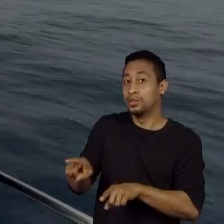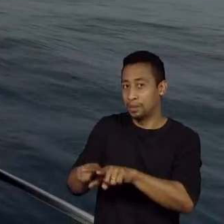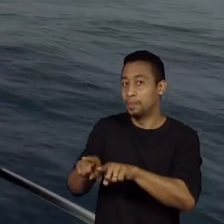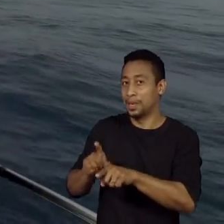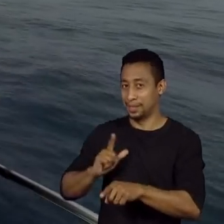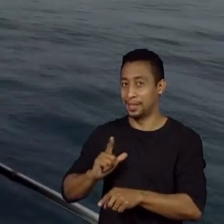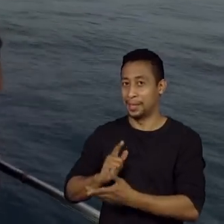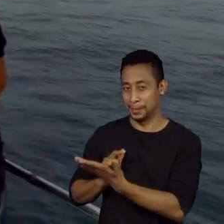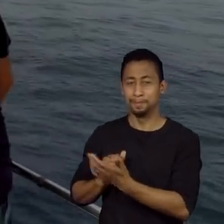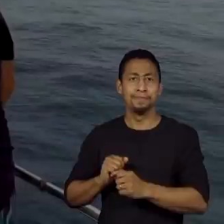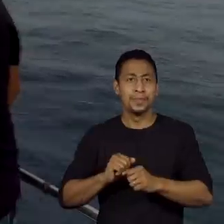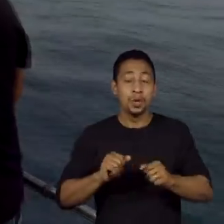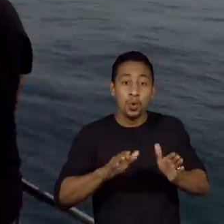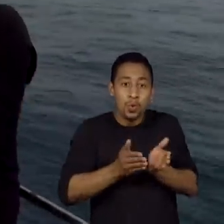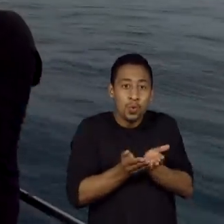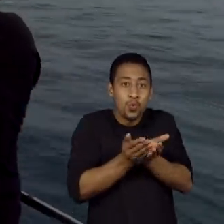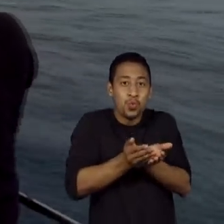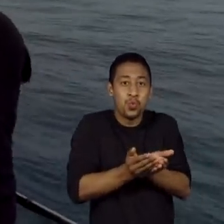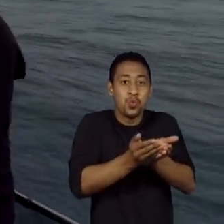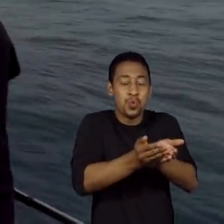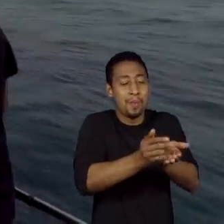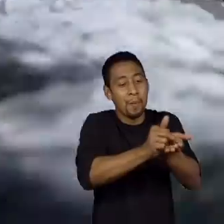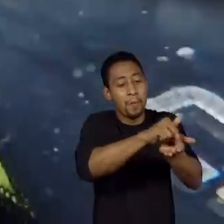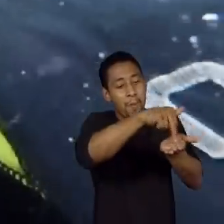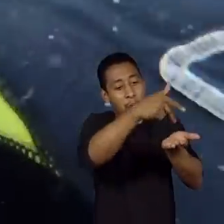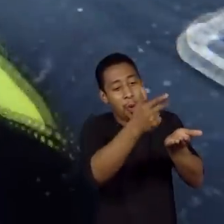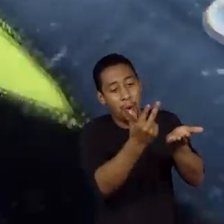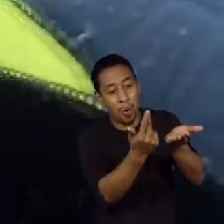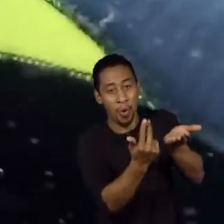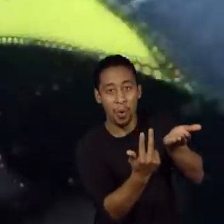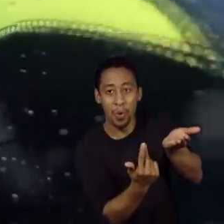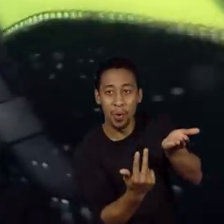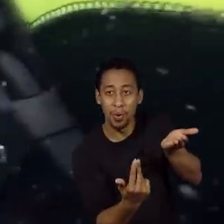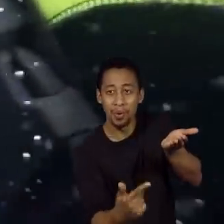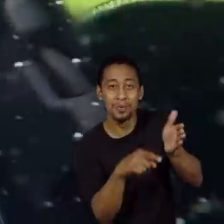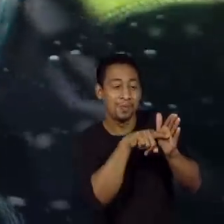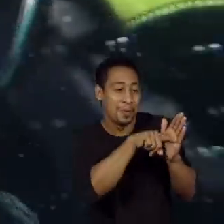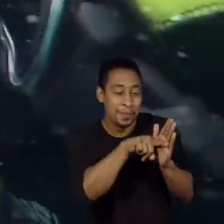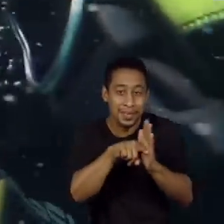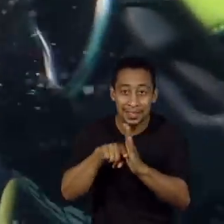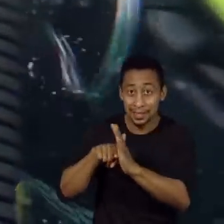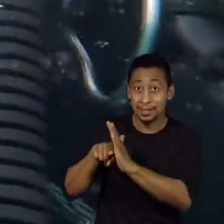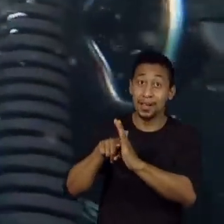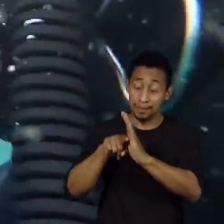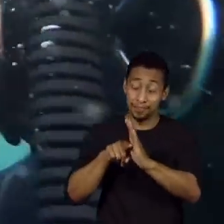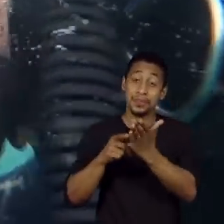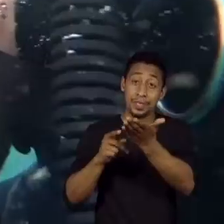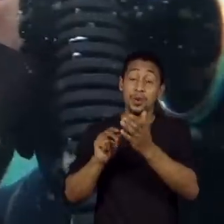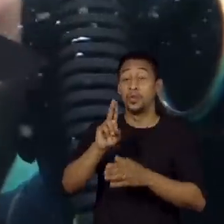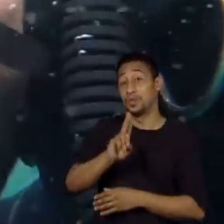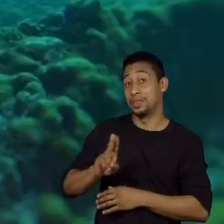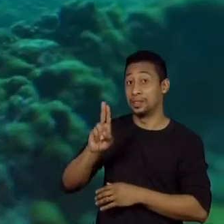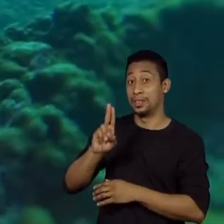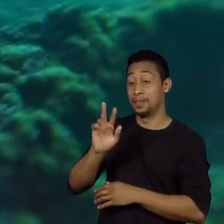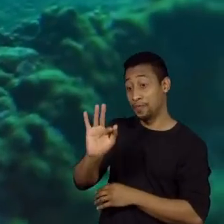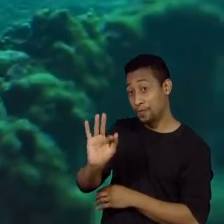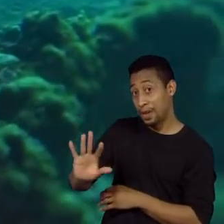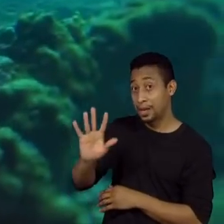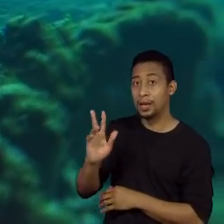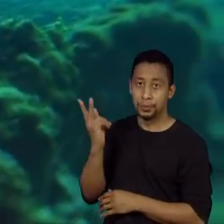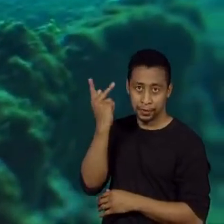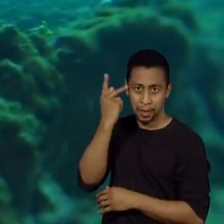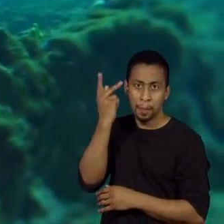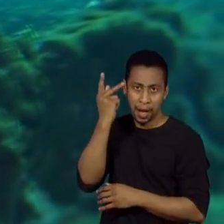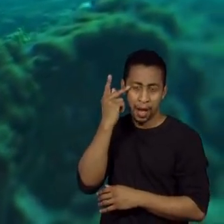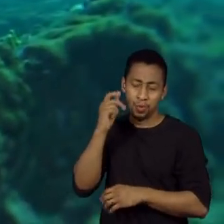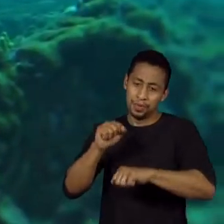um mergulho da equipe de pesquisadores da Universidade Federal de São Paulo na Ilha da Queimada Grande.